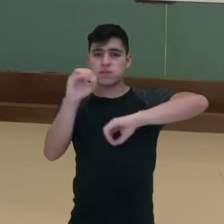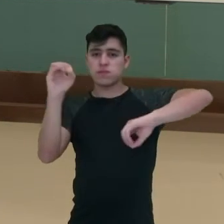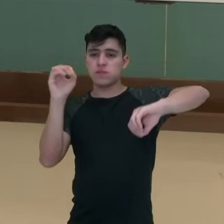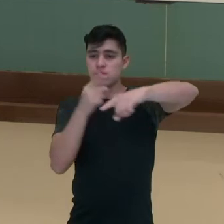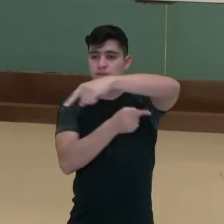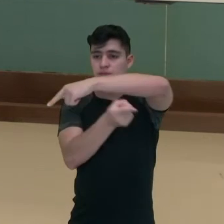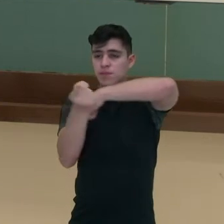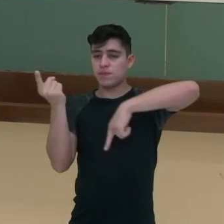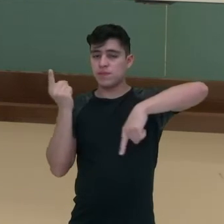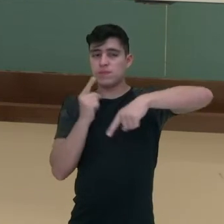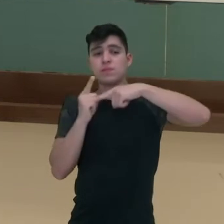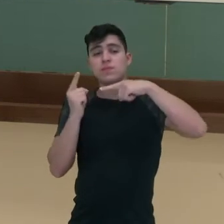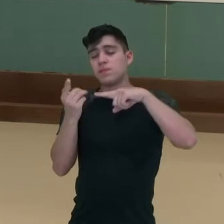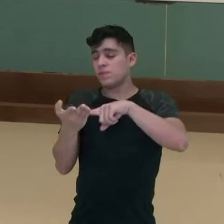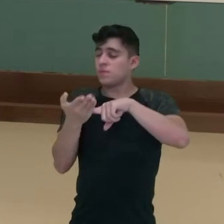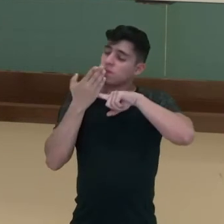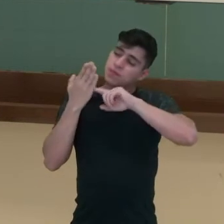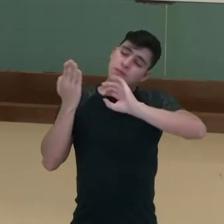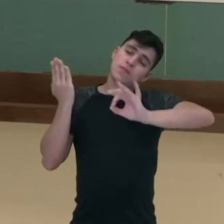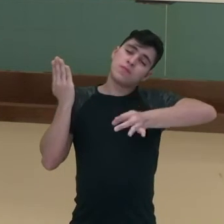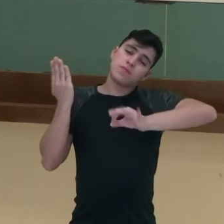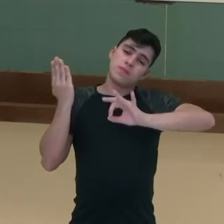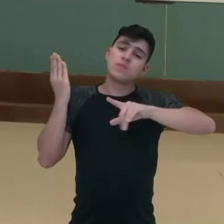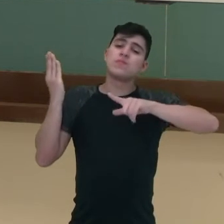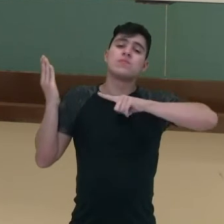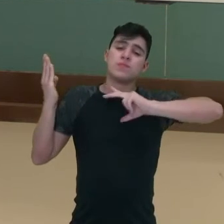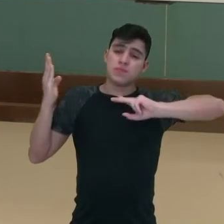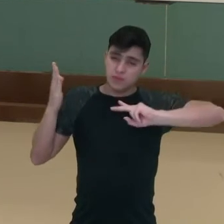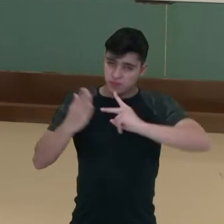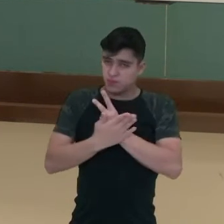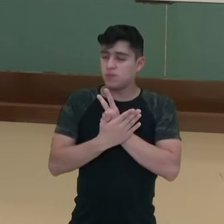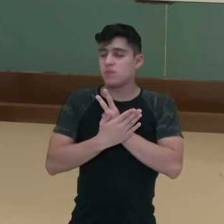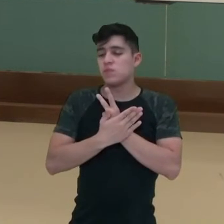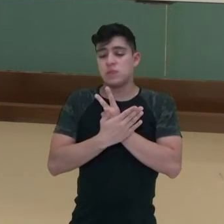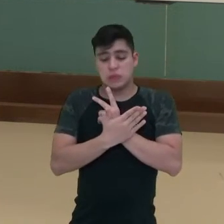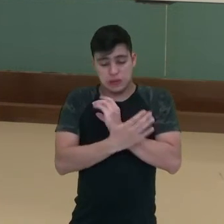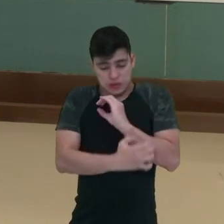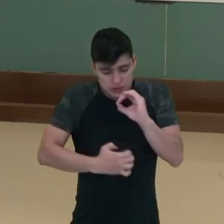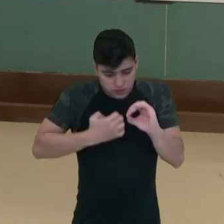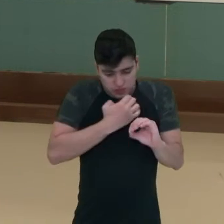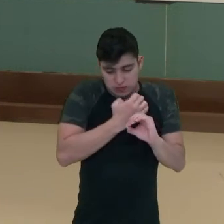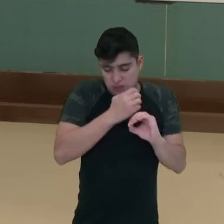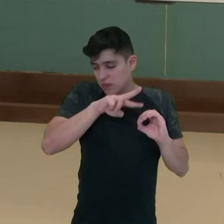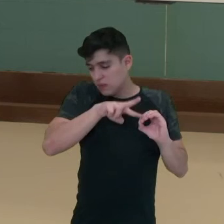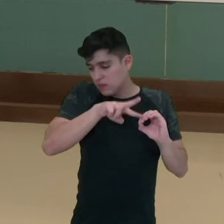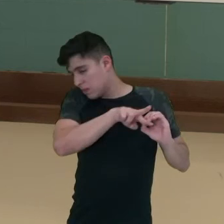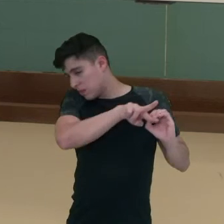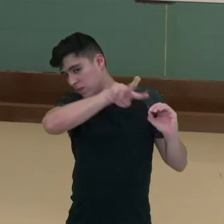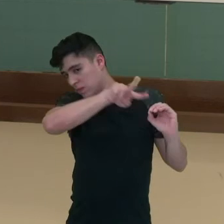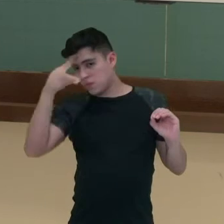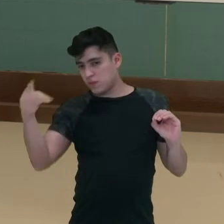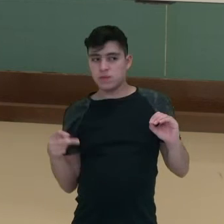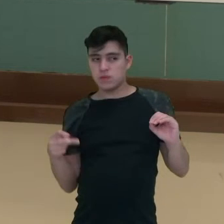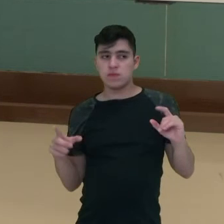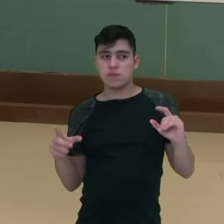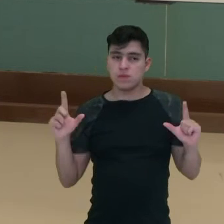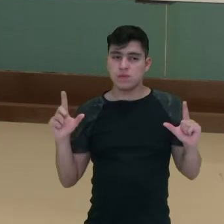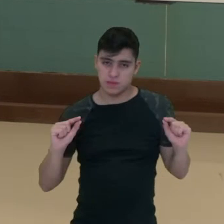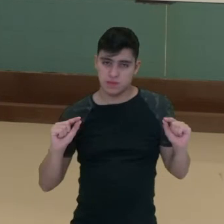estão demonstrando que está ocorrendo aqui um compartilhamento. Compartilhamento do quê?